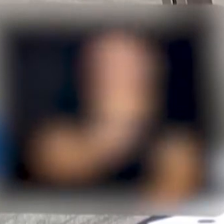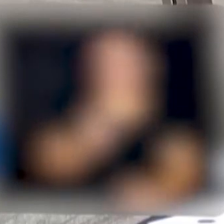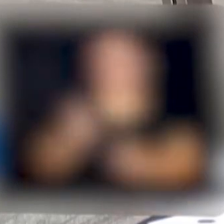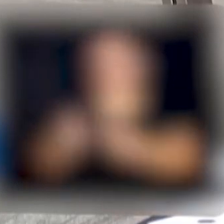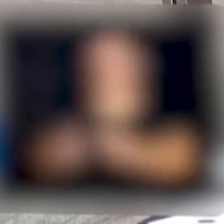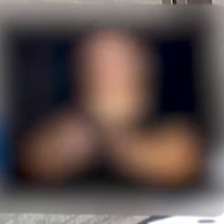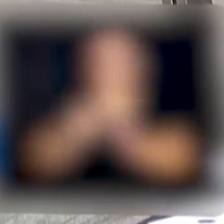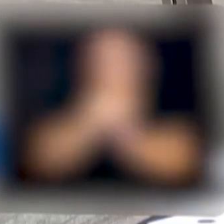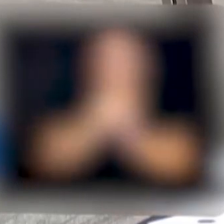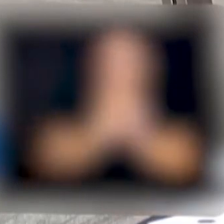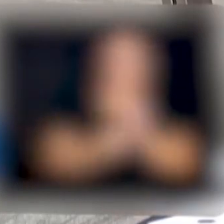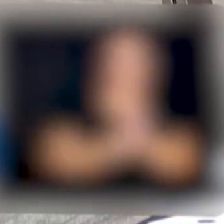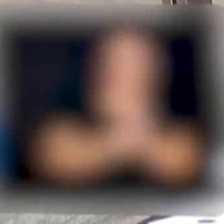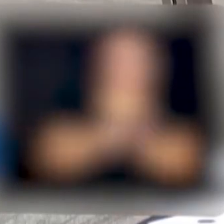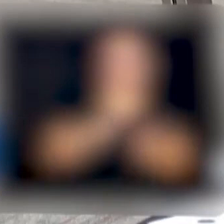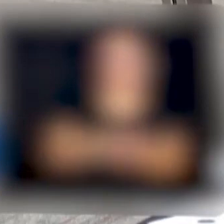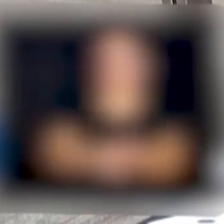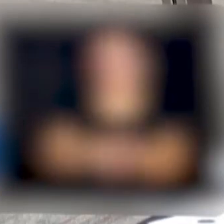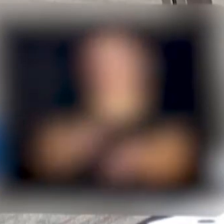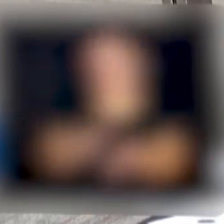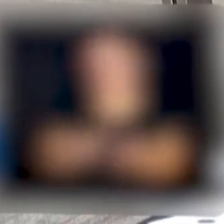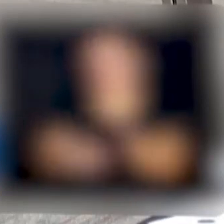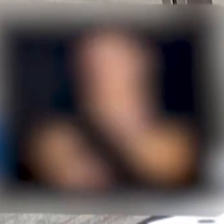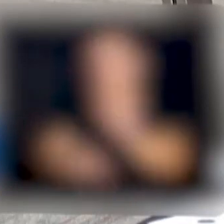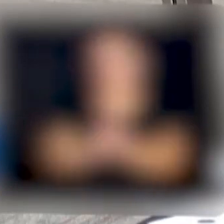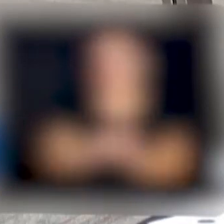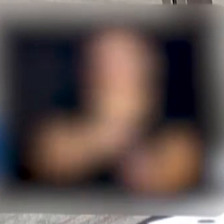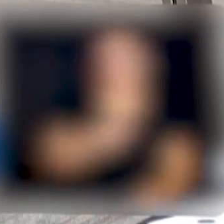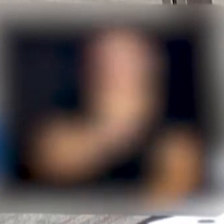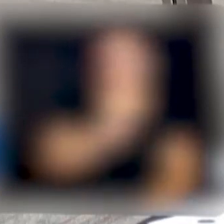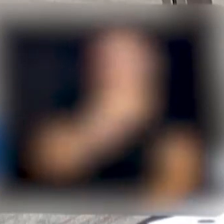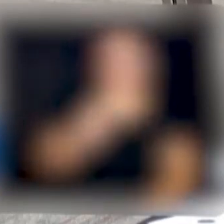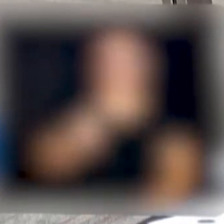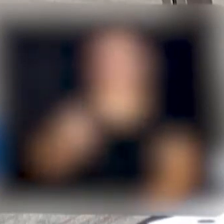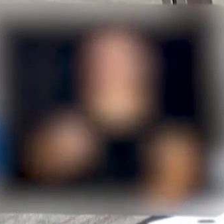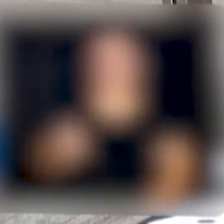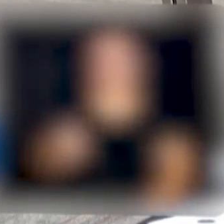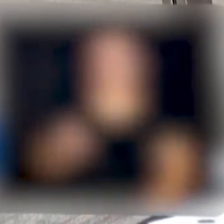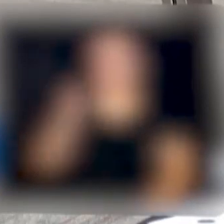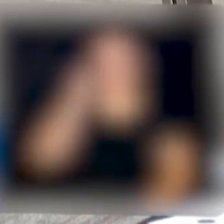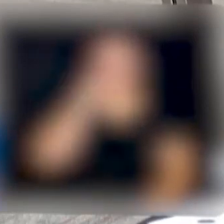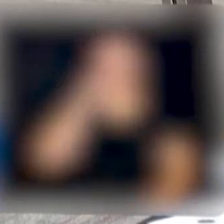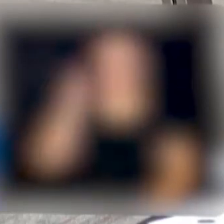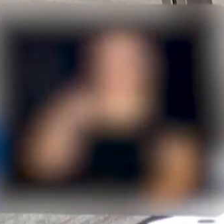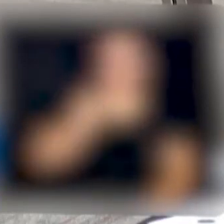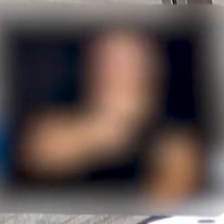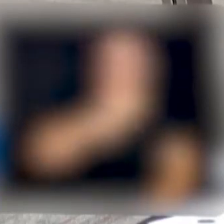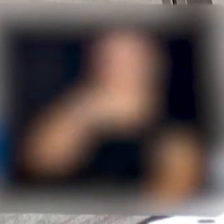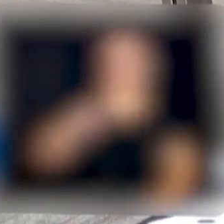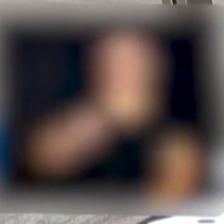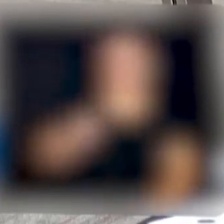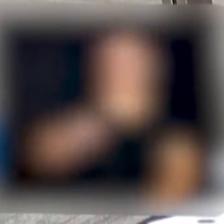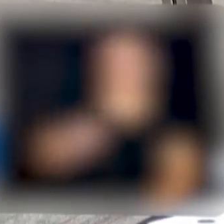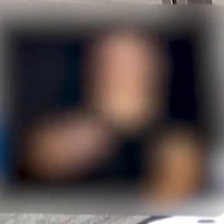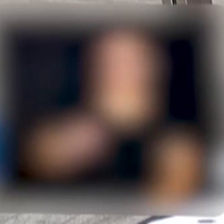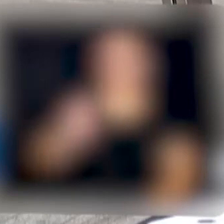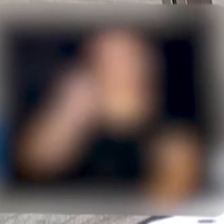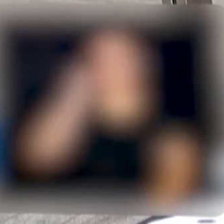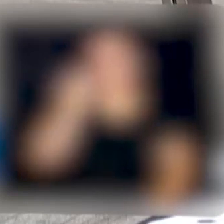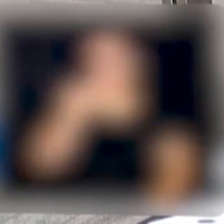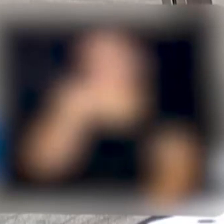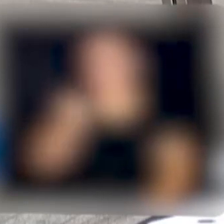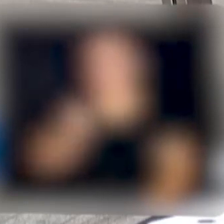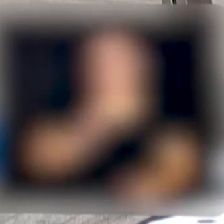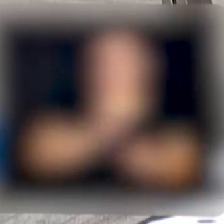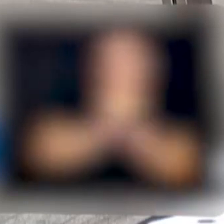era igual ao decreto que regulamenta a lei de 2022. No entendimento nosso da CAC, eles acharam melhor usar